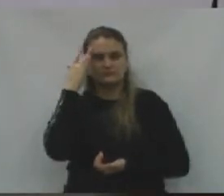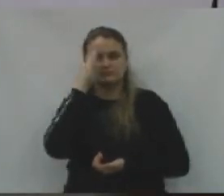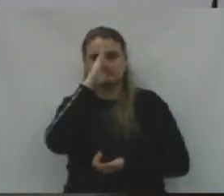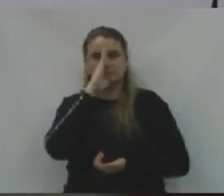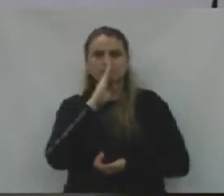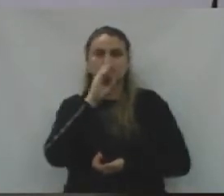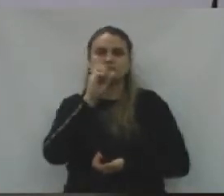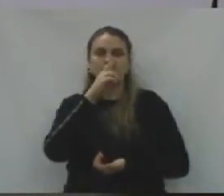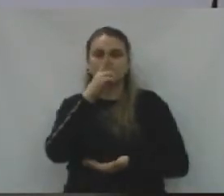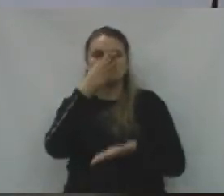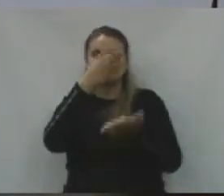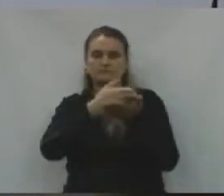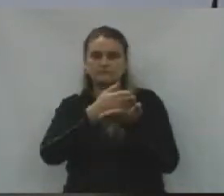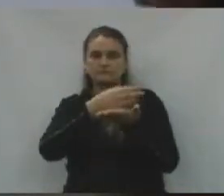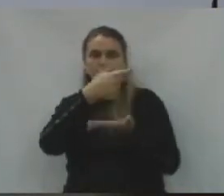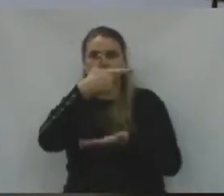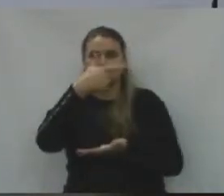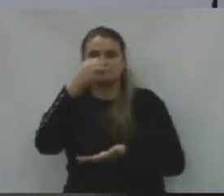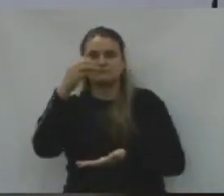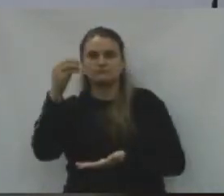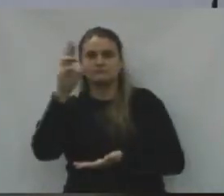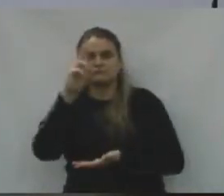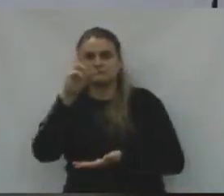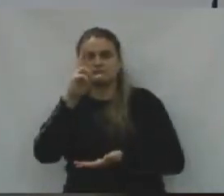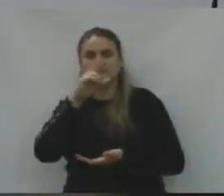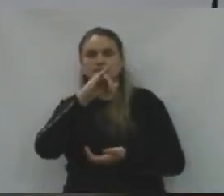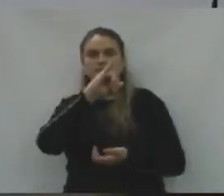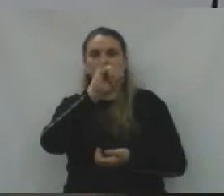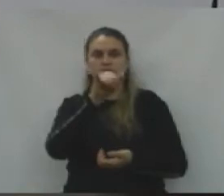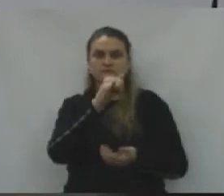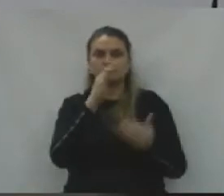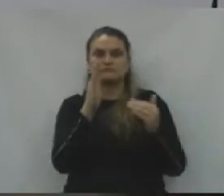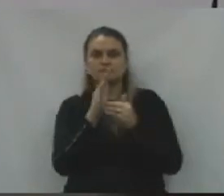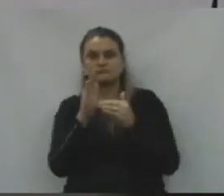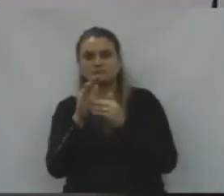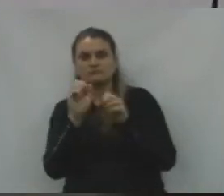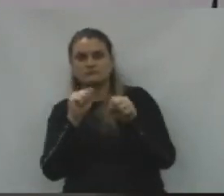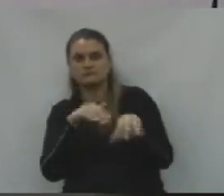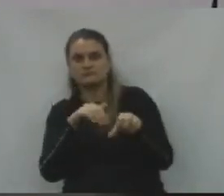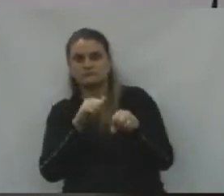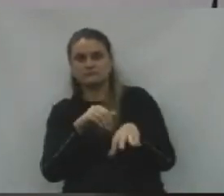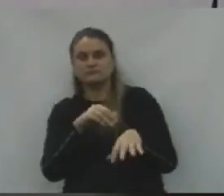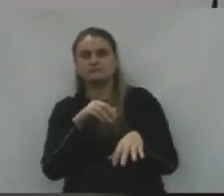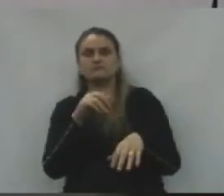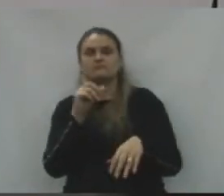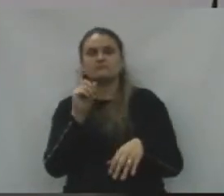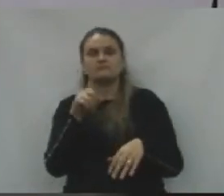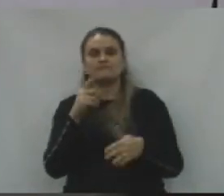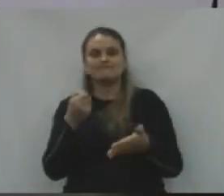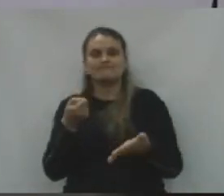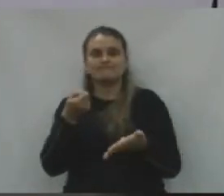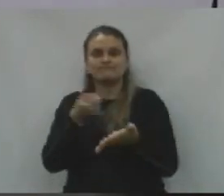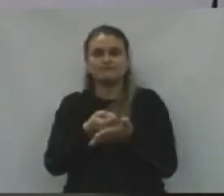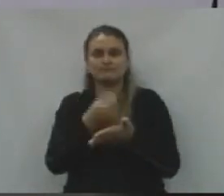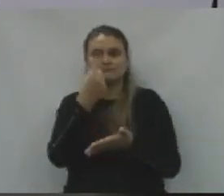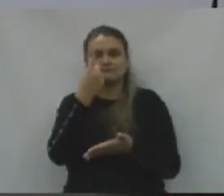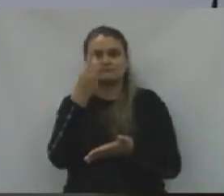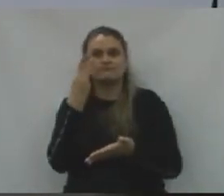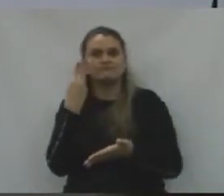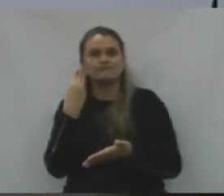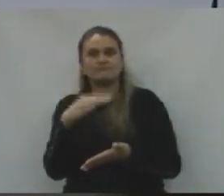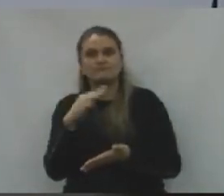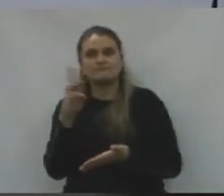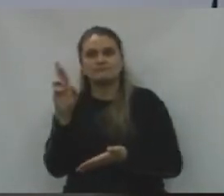exemplo, né, essa bolsa de R$200, de janeiro de 2015 até setembro de 2017, já foram investidos pouco mais de R$1